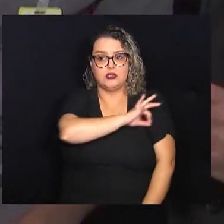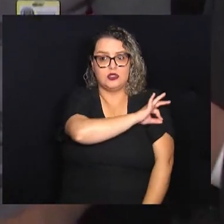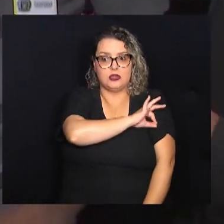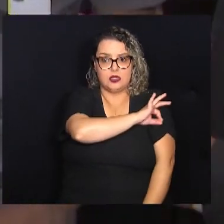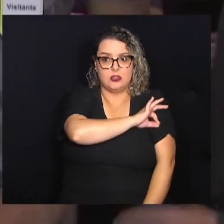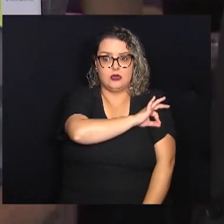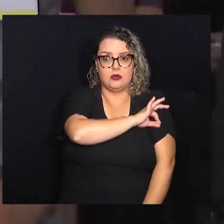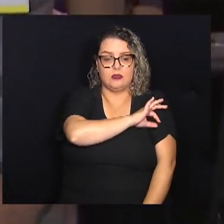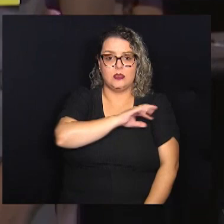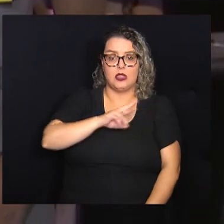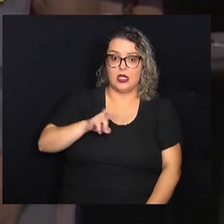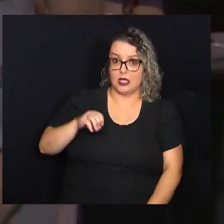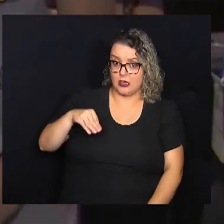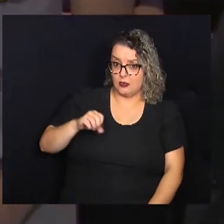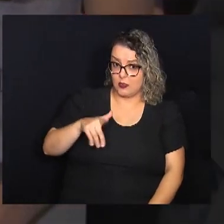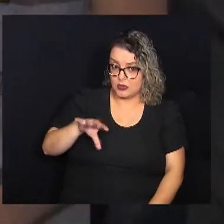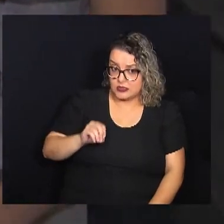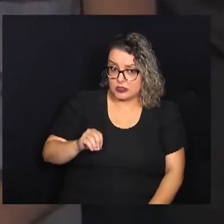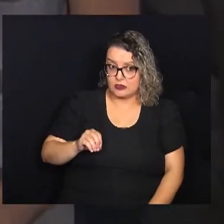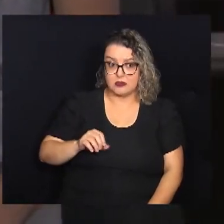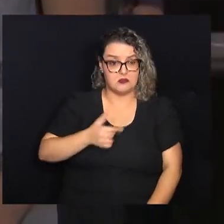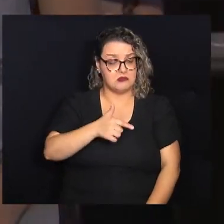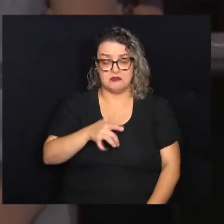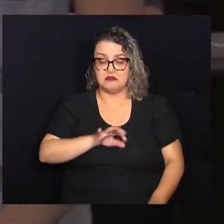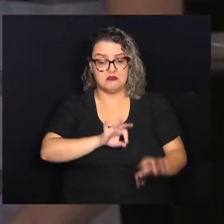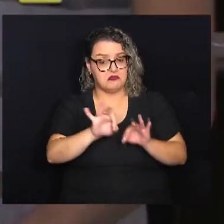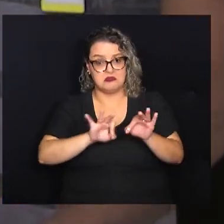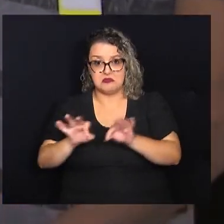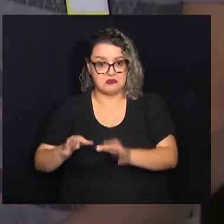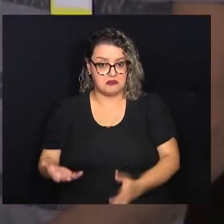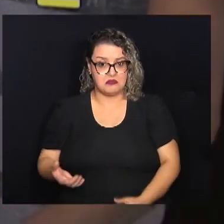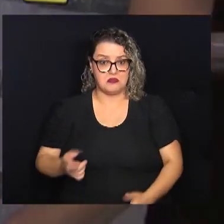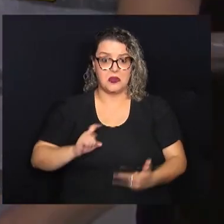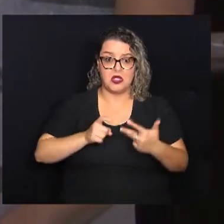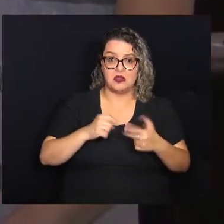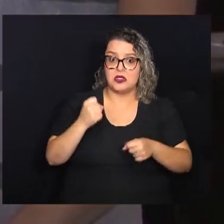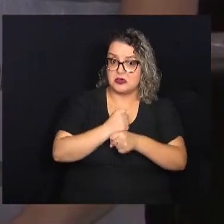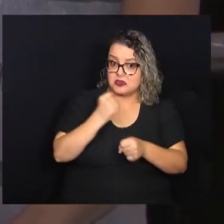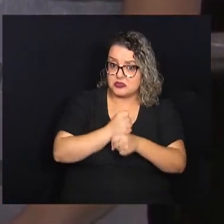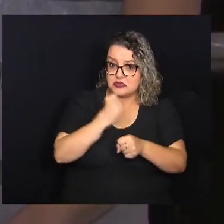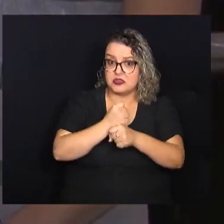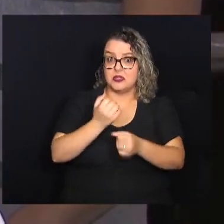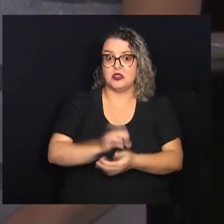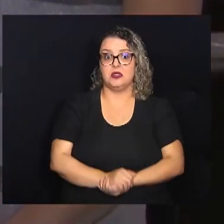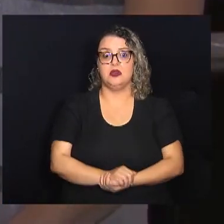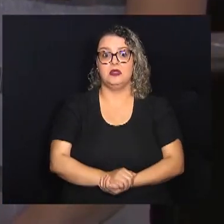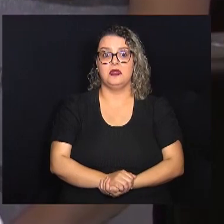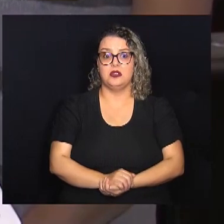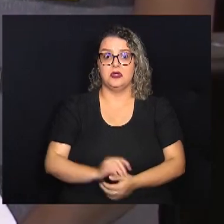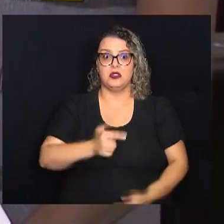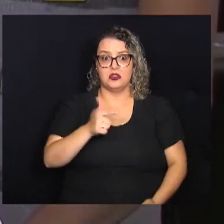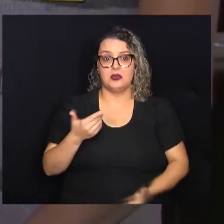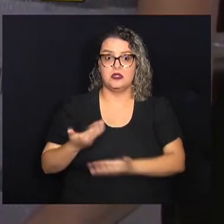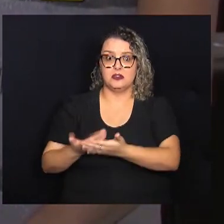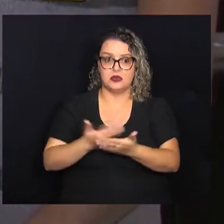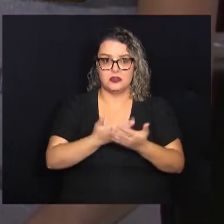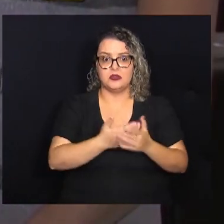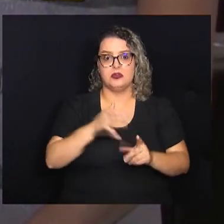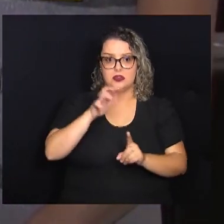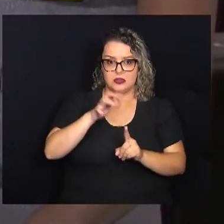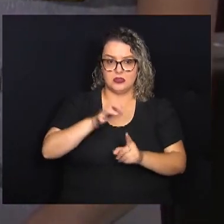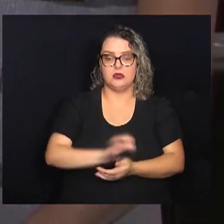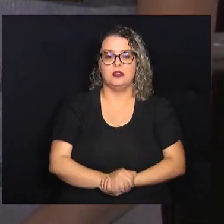da remoção e nem o projeto executivo da obra, e nem o estudo de impacto que eles não fizeram. Hoje